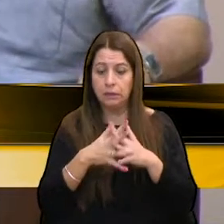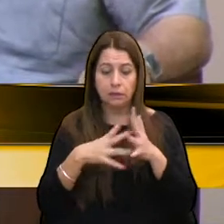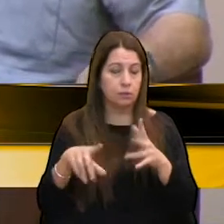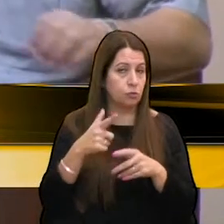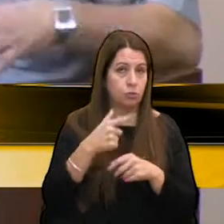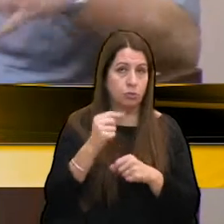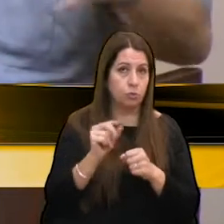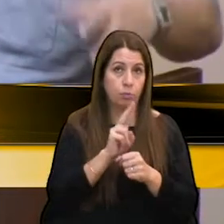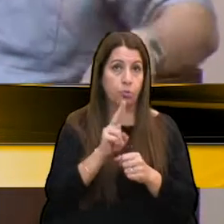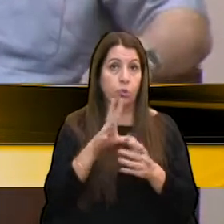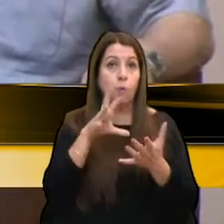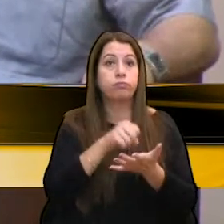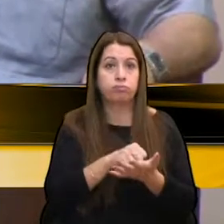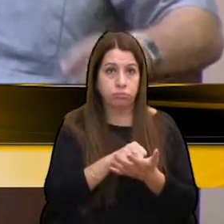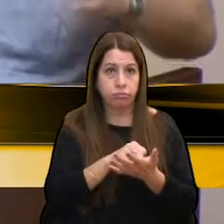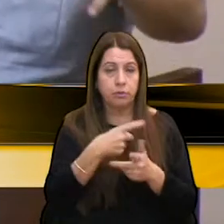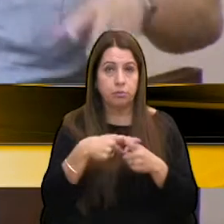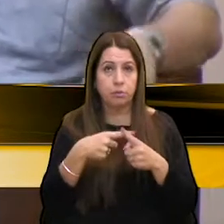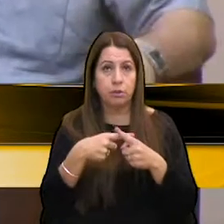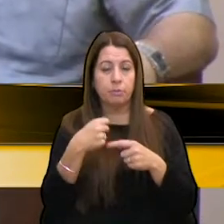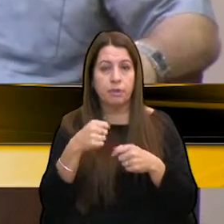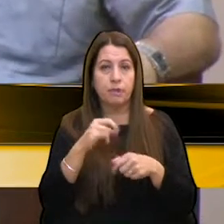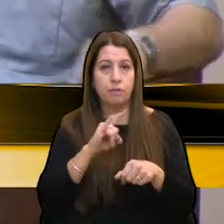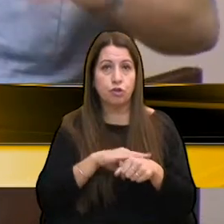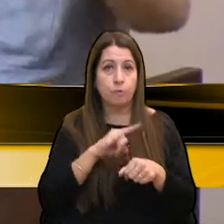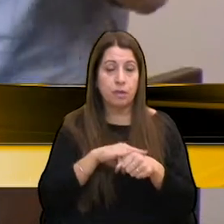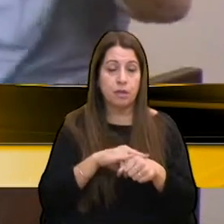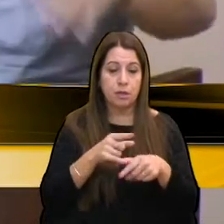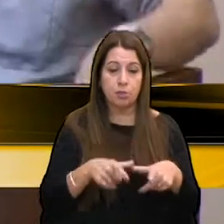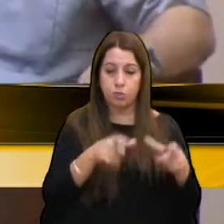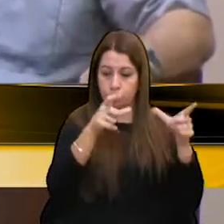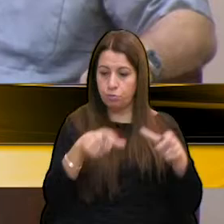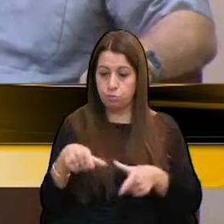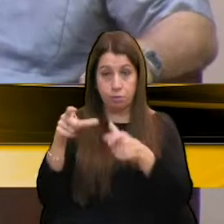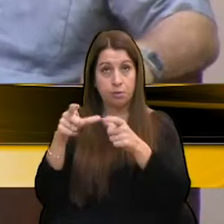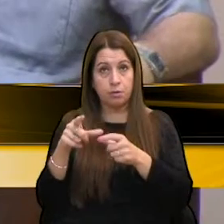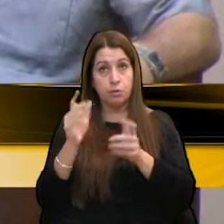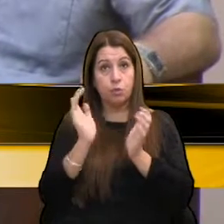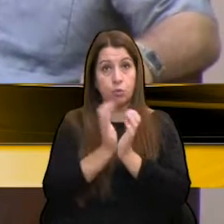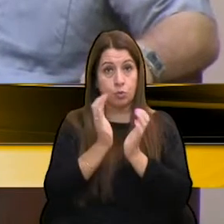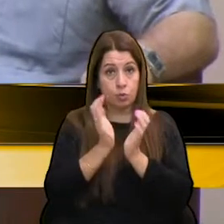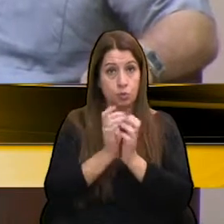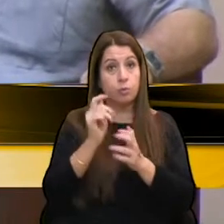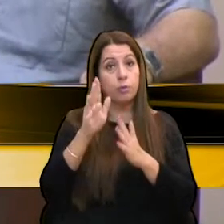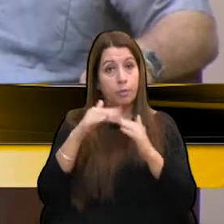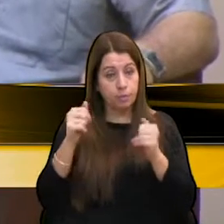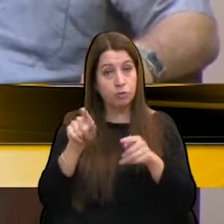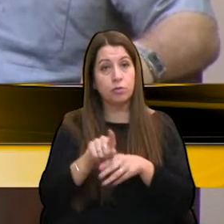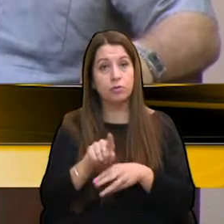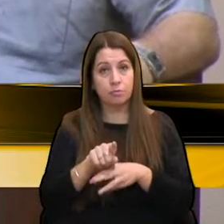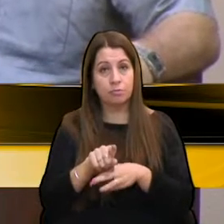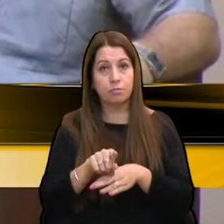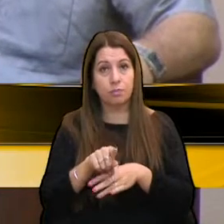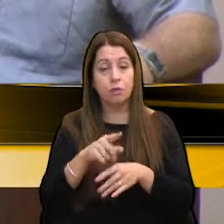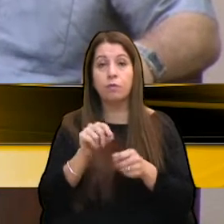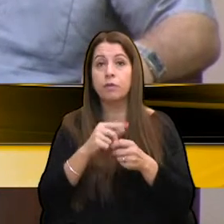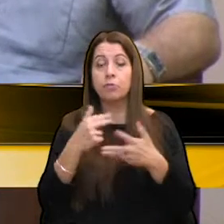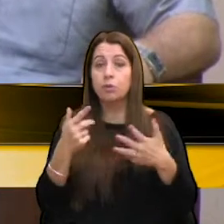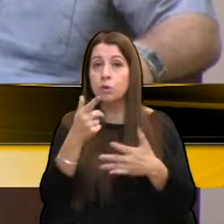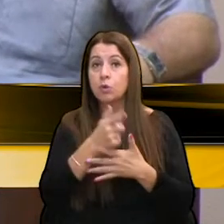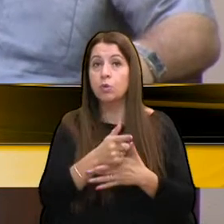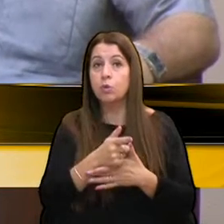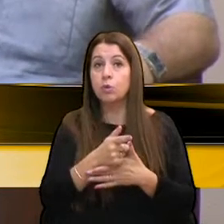porque... Em primeiro lugar, porque precisava de banheiros químicos. Então, nós, na nossa bancada, está fazendo indicação que, quando for feito alguma